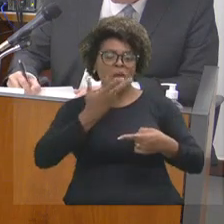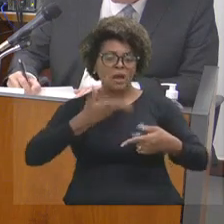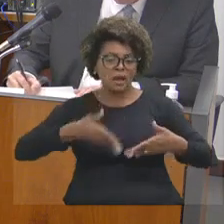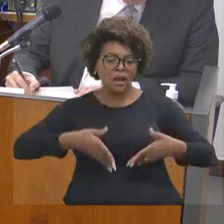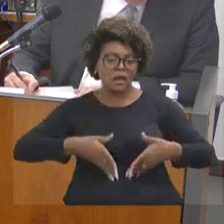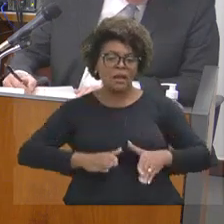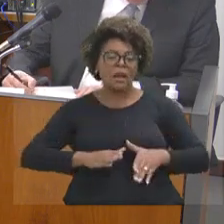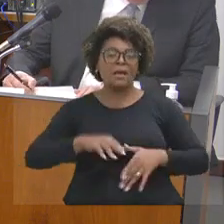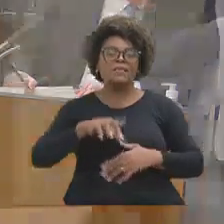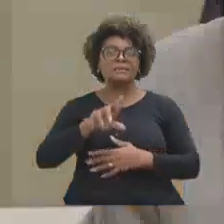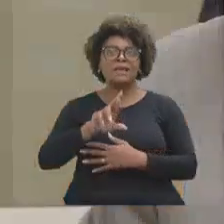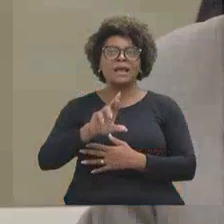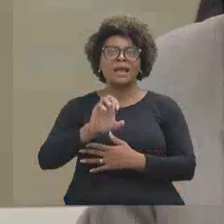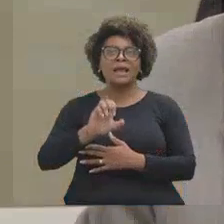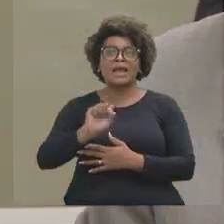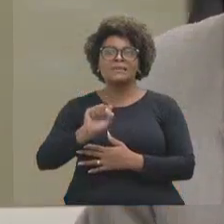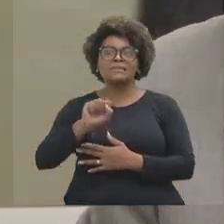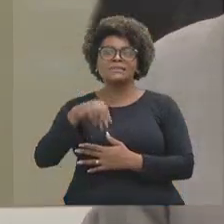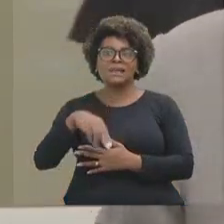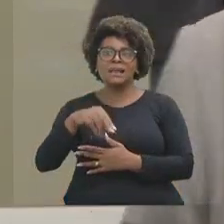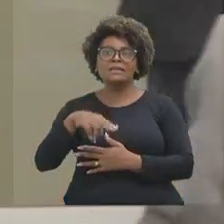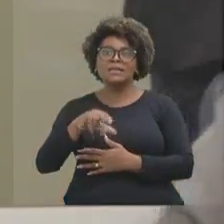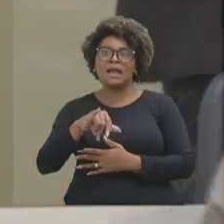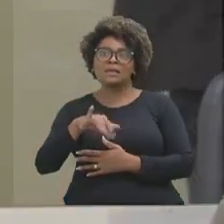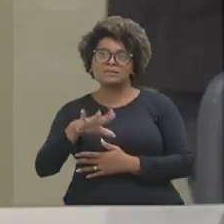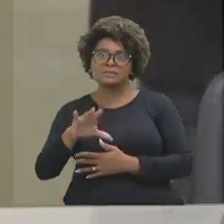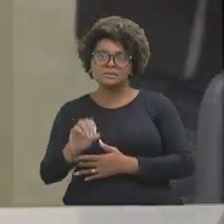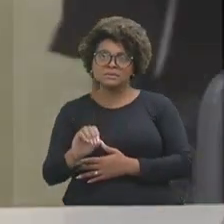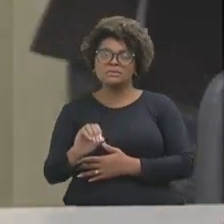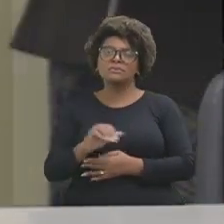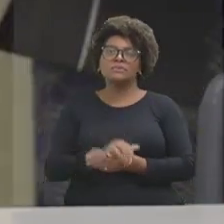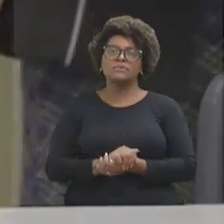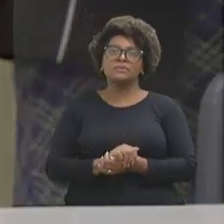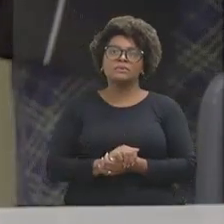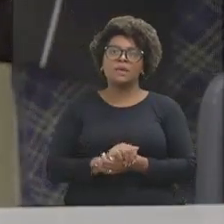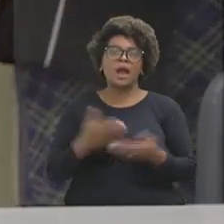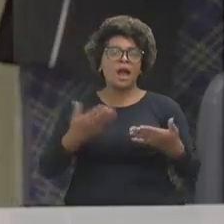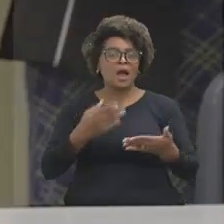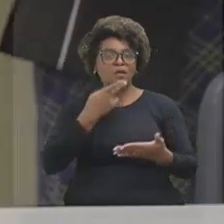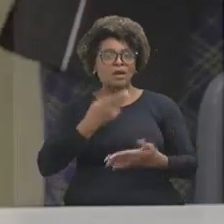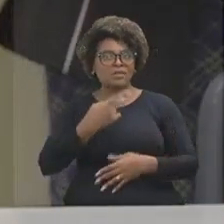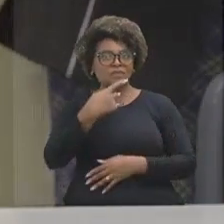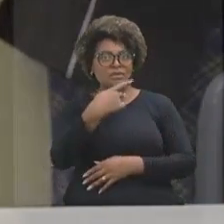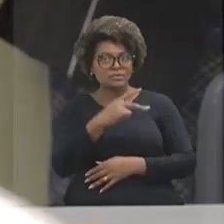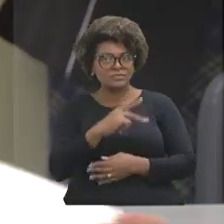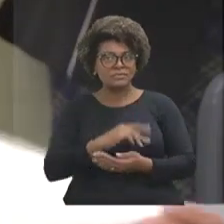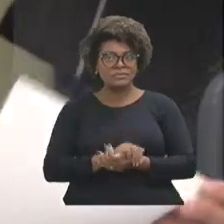Lude Falcão tem colocado Então vamos passar a palavra para o secretário presidente